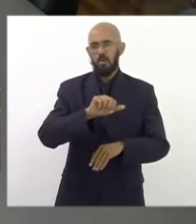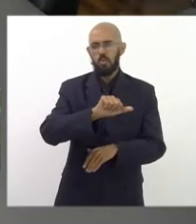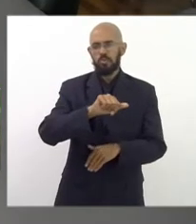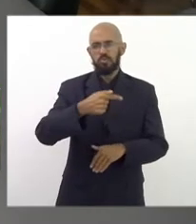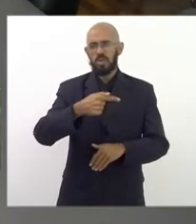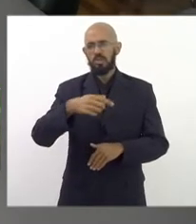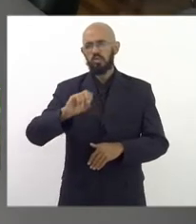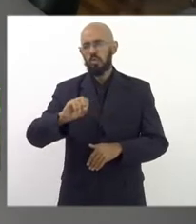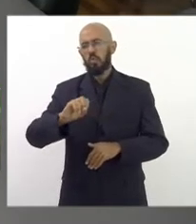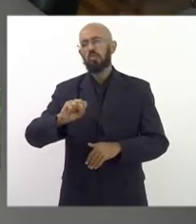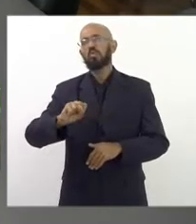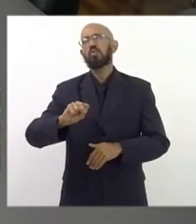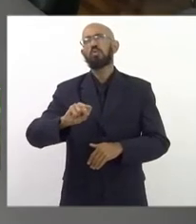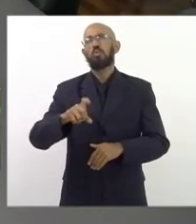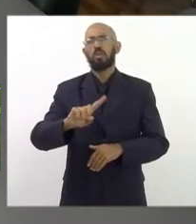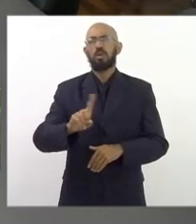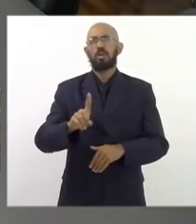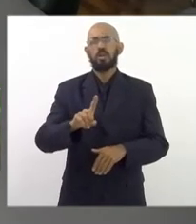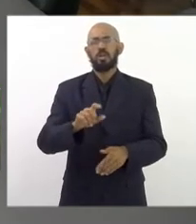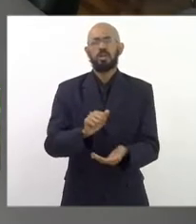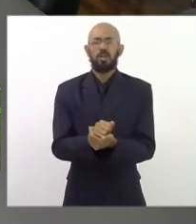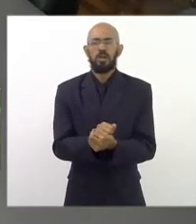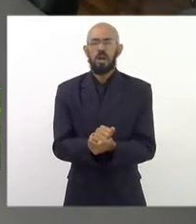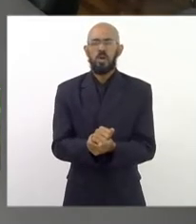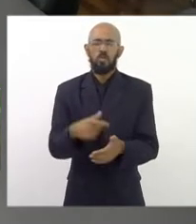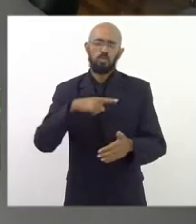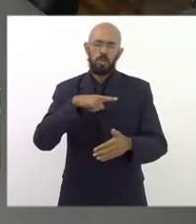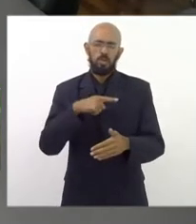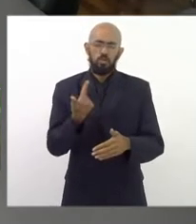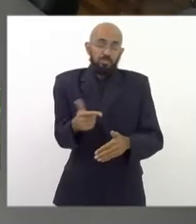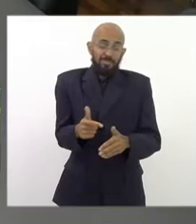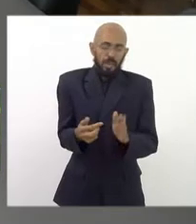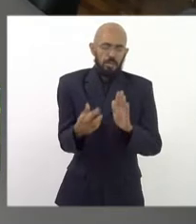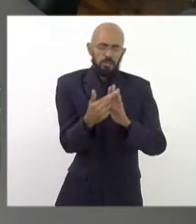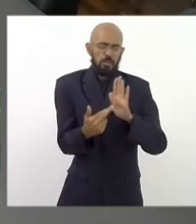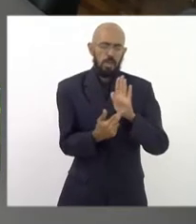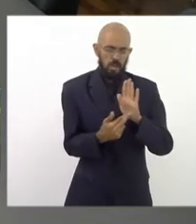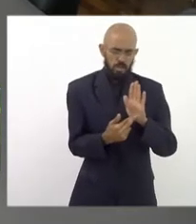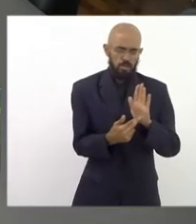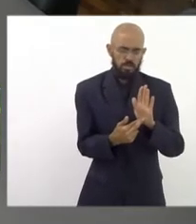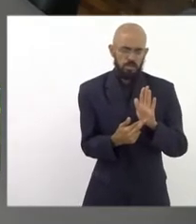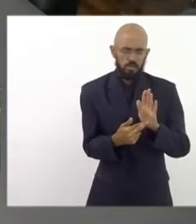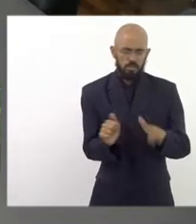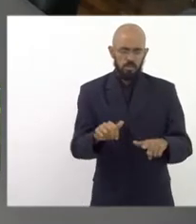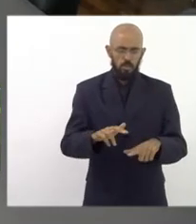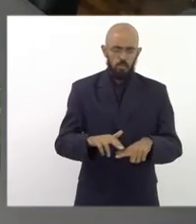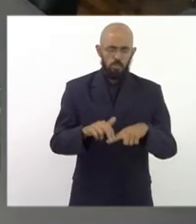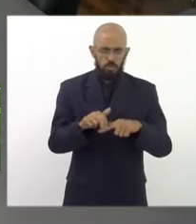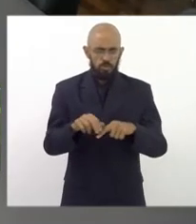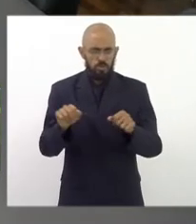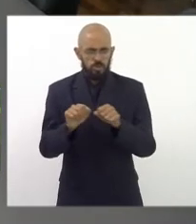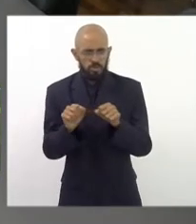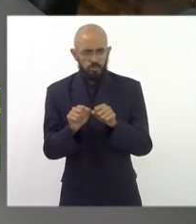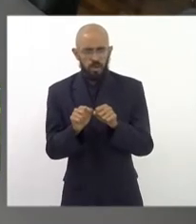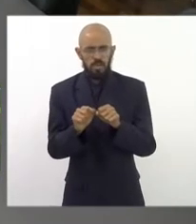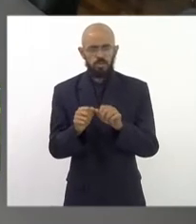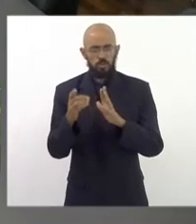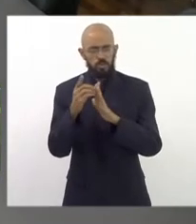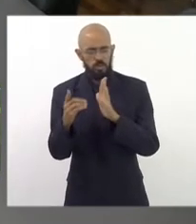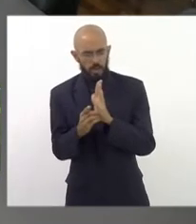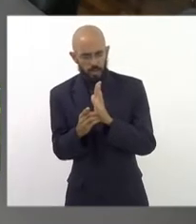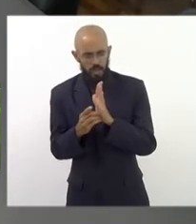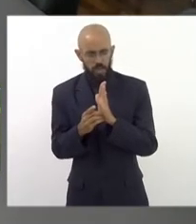não dispõe que esse tipo de regramento, que isso foi feito através de um decreto,